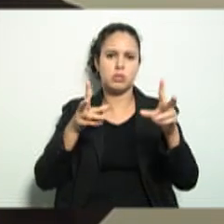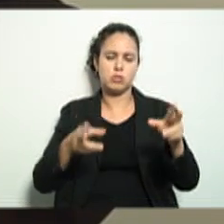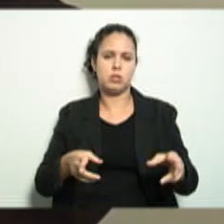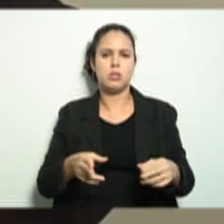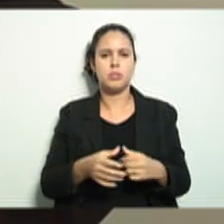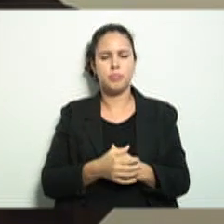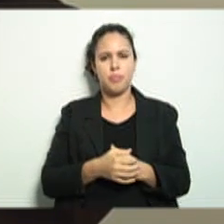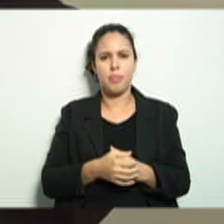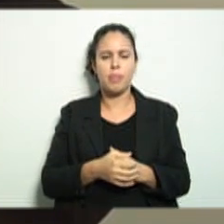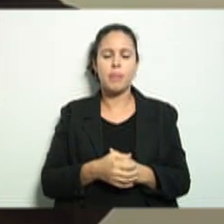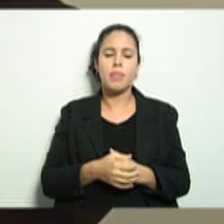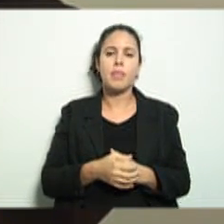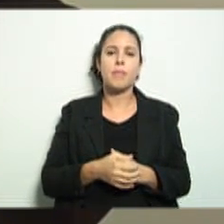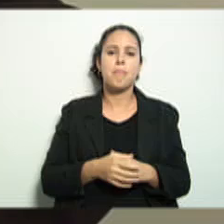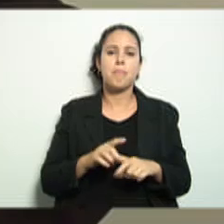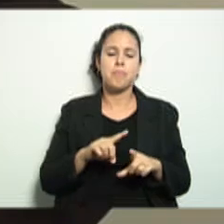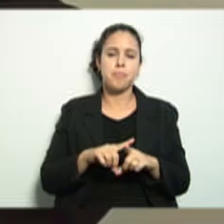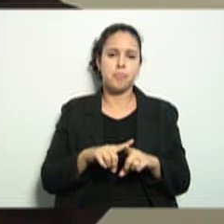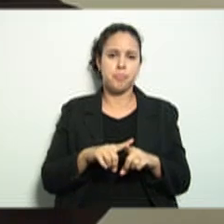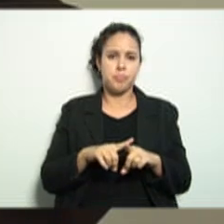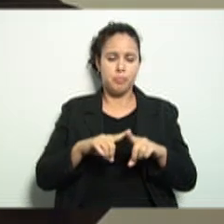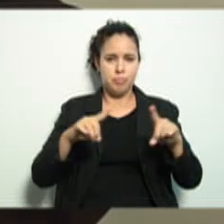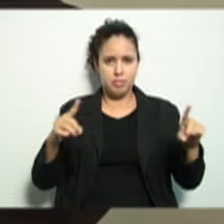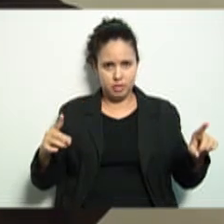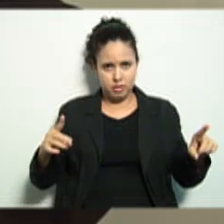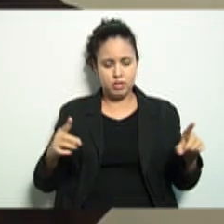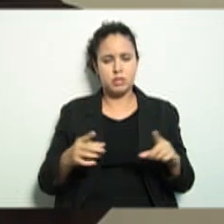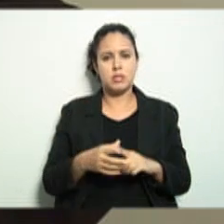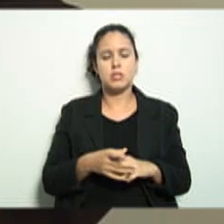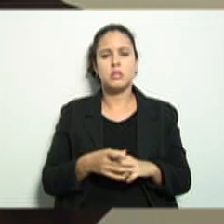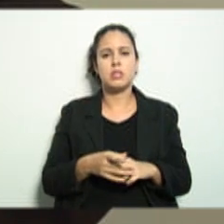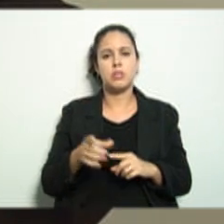mesmo na resposta anterior, a gente disse que